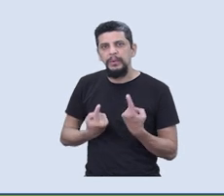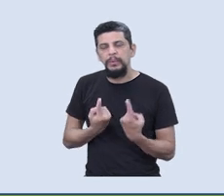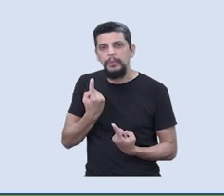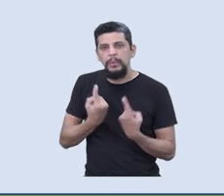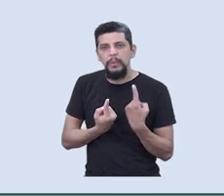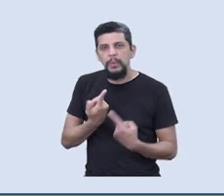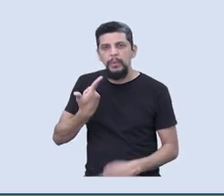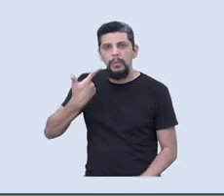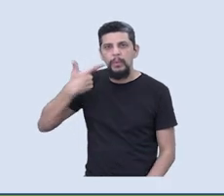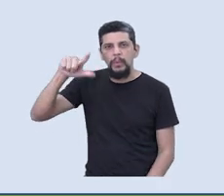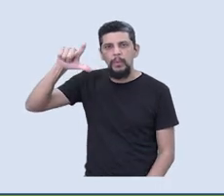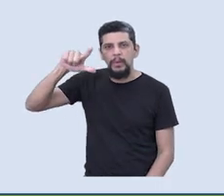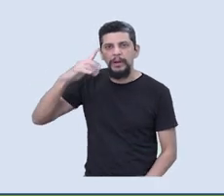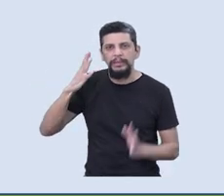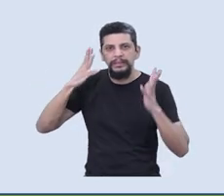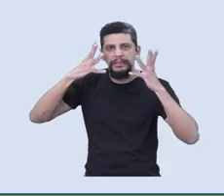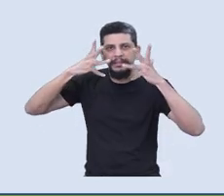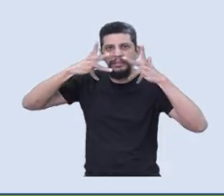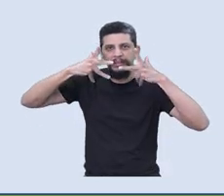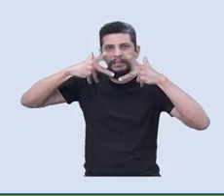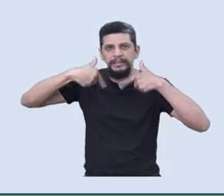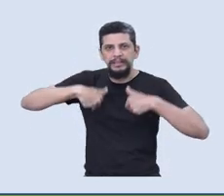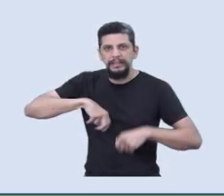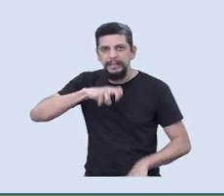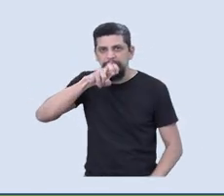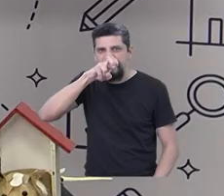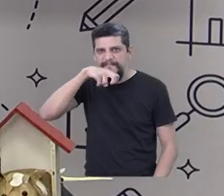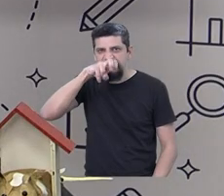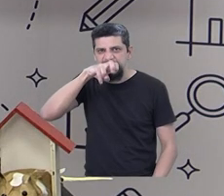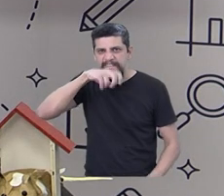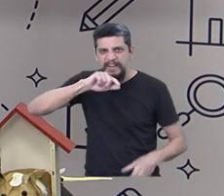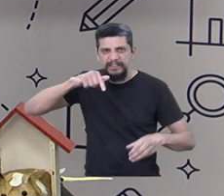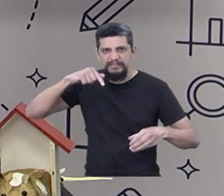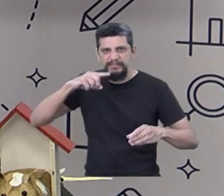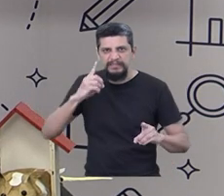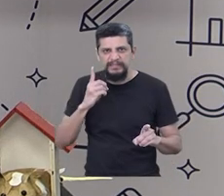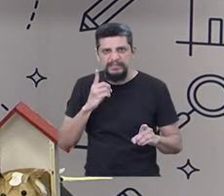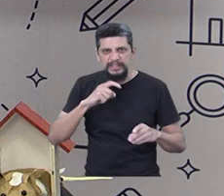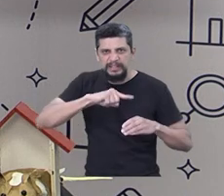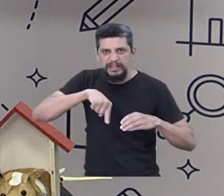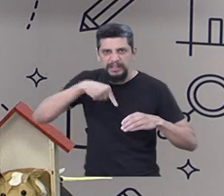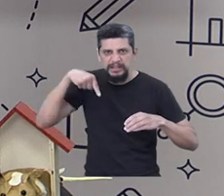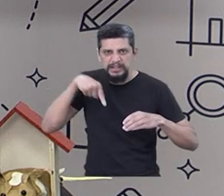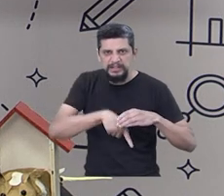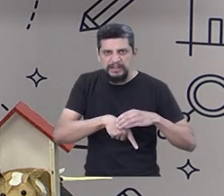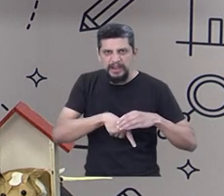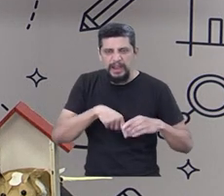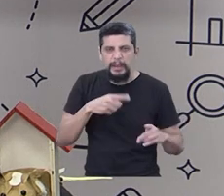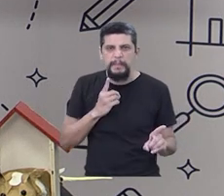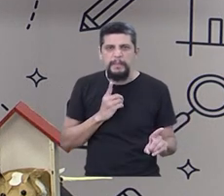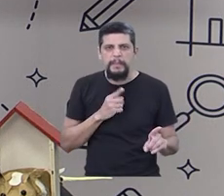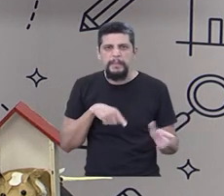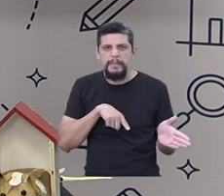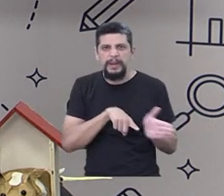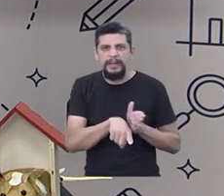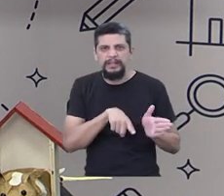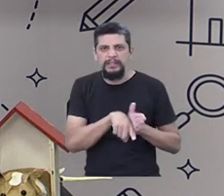Qual é o próximo animal que a toupeira vai encontrar e perguntar sobre o